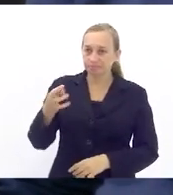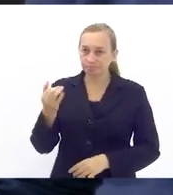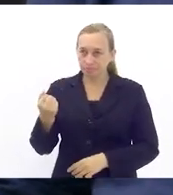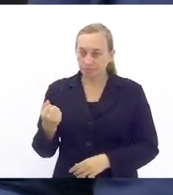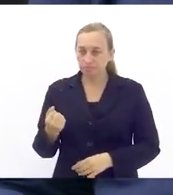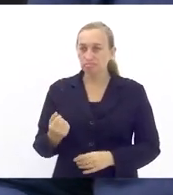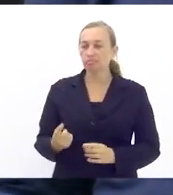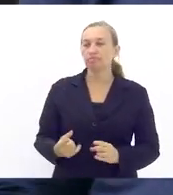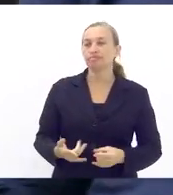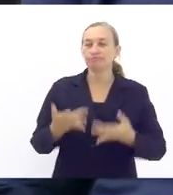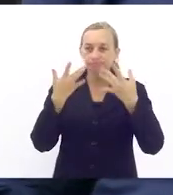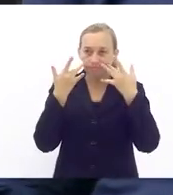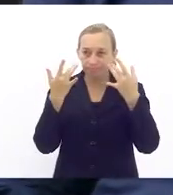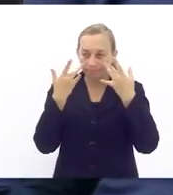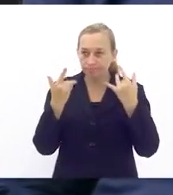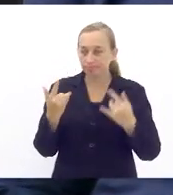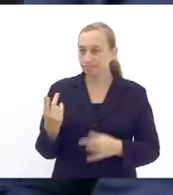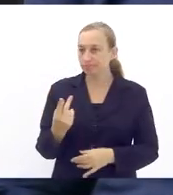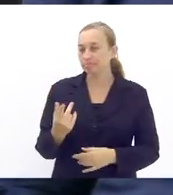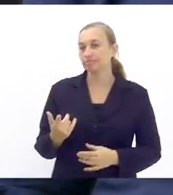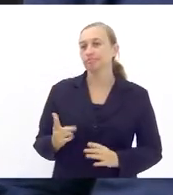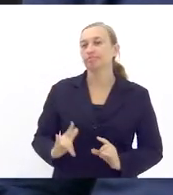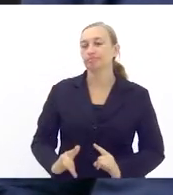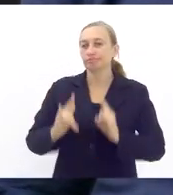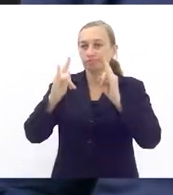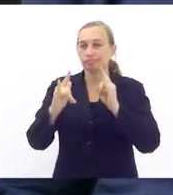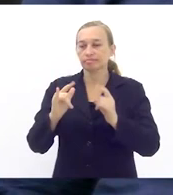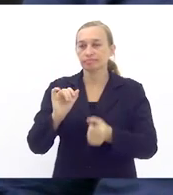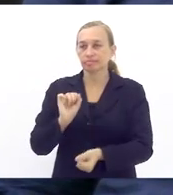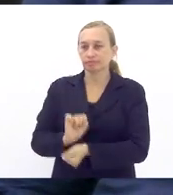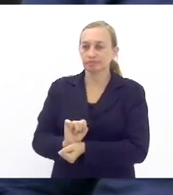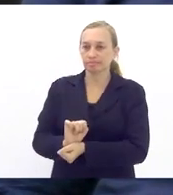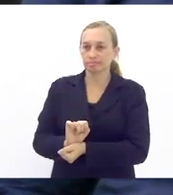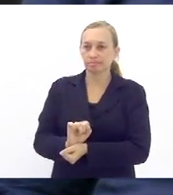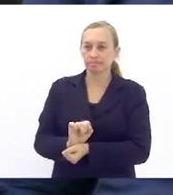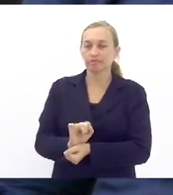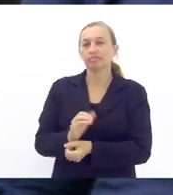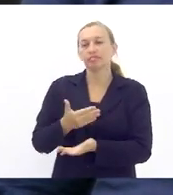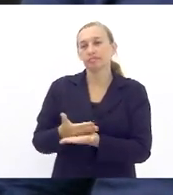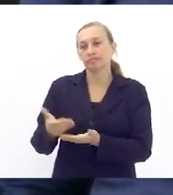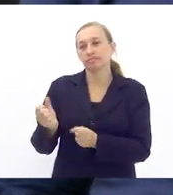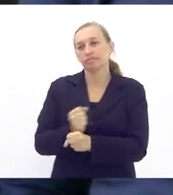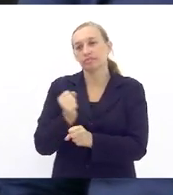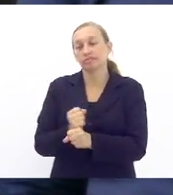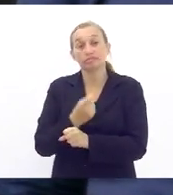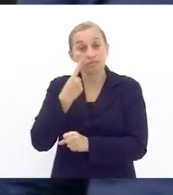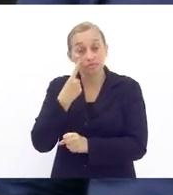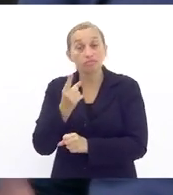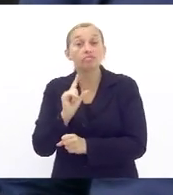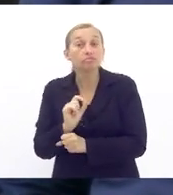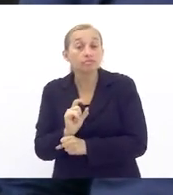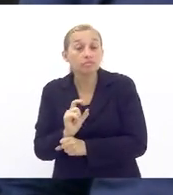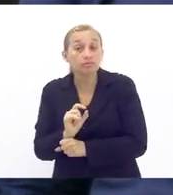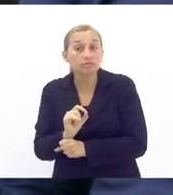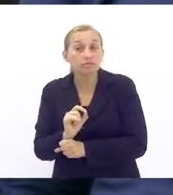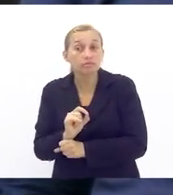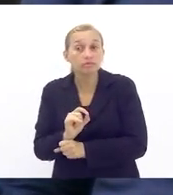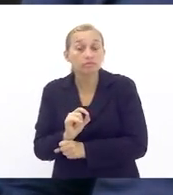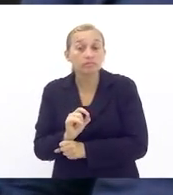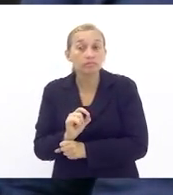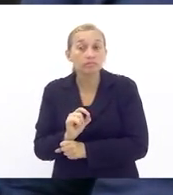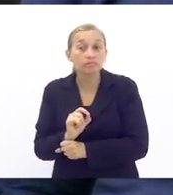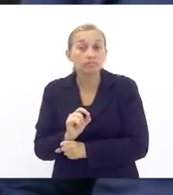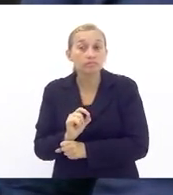teatros desse prédio mais contemporâneo ele tá ele tá interditado ele começou um processo de obras porque foi identificado uma uma